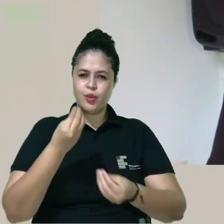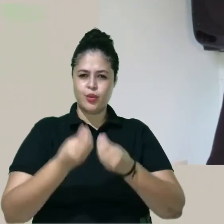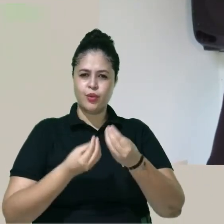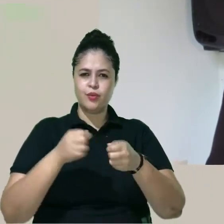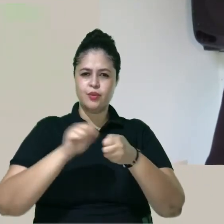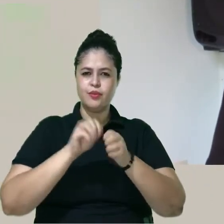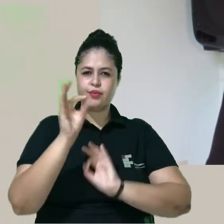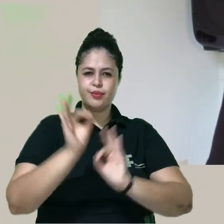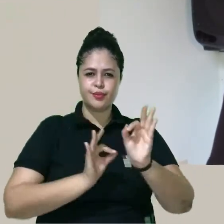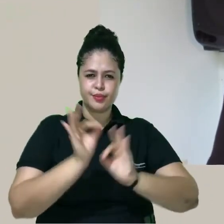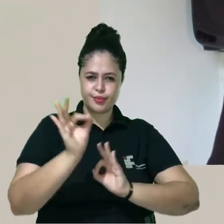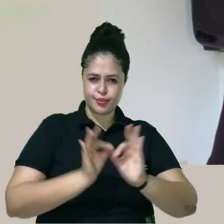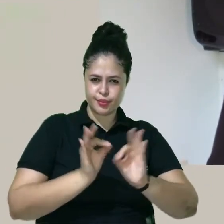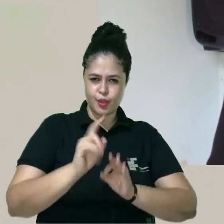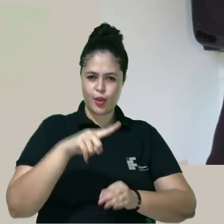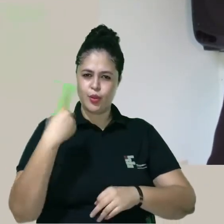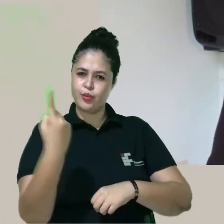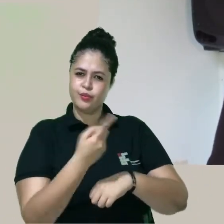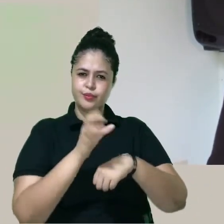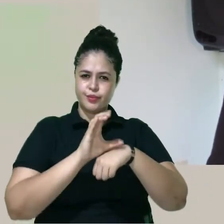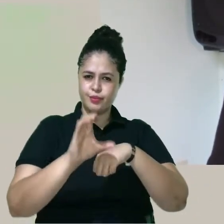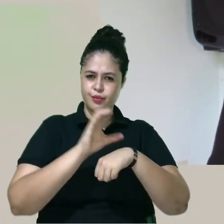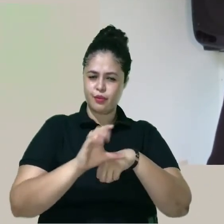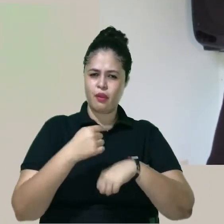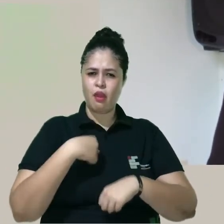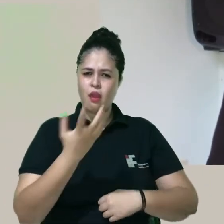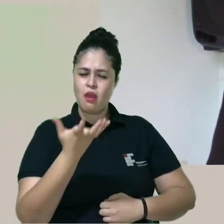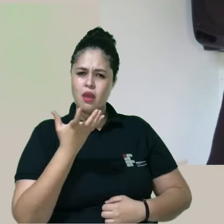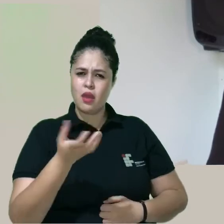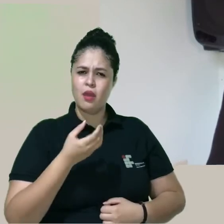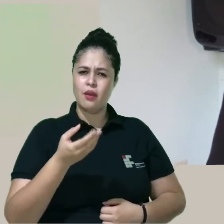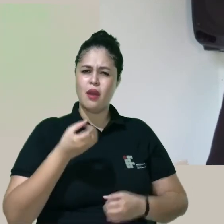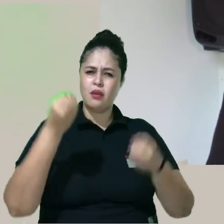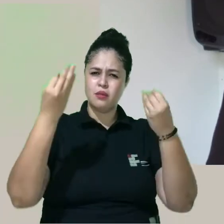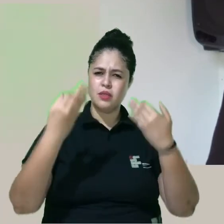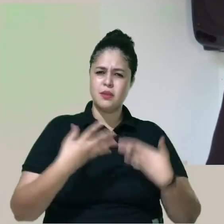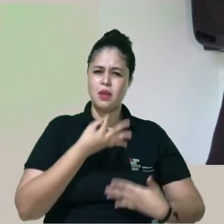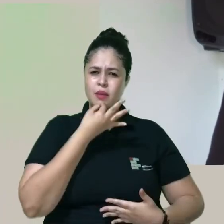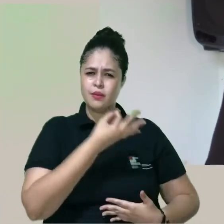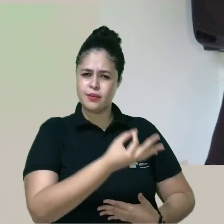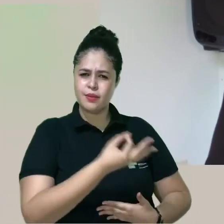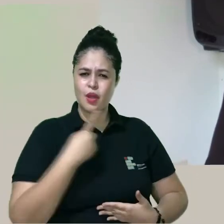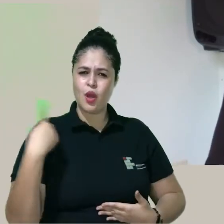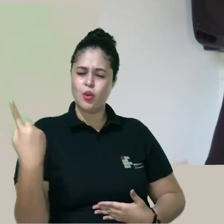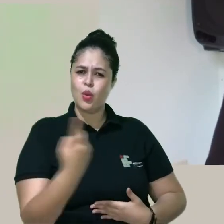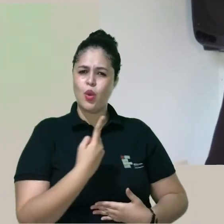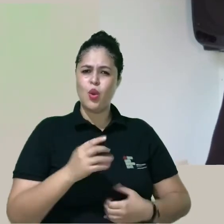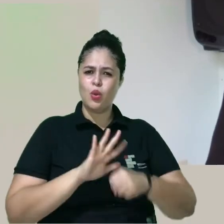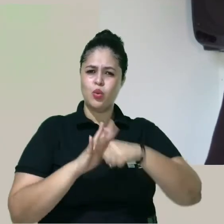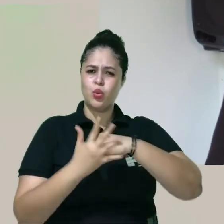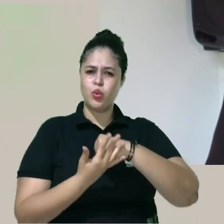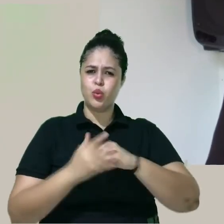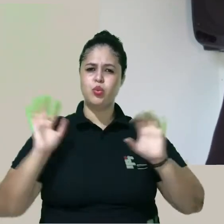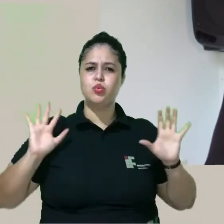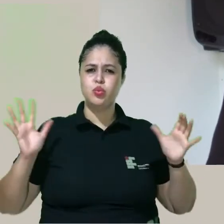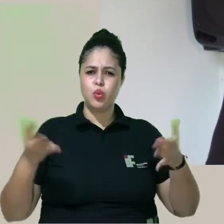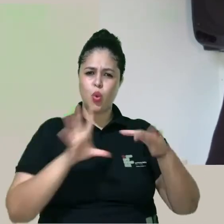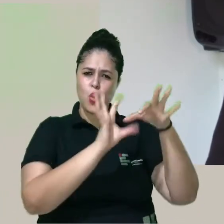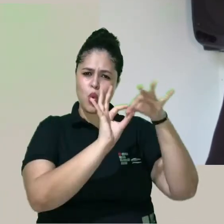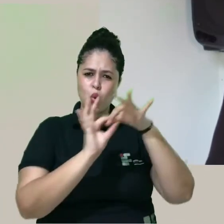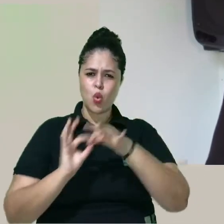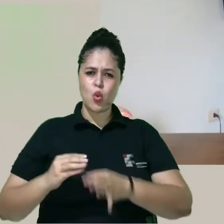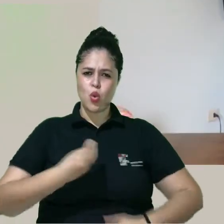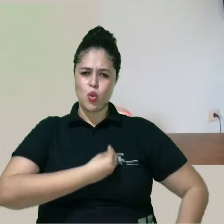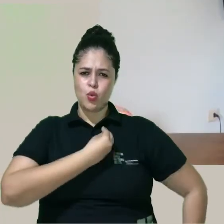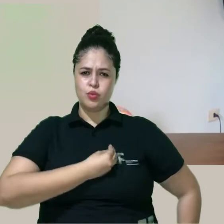da dinâmica, né, do nosso curso, eu quero fazer alguns comentários sobre a nossa pandemia, sobre o nosso contexto